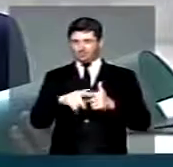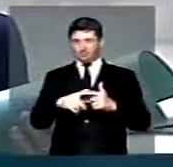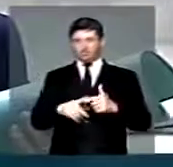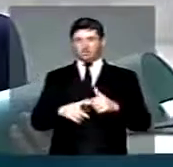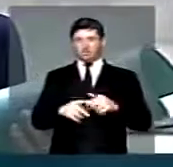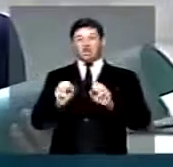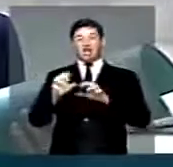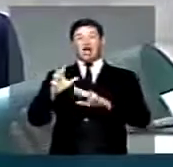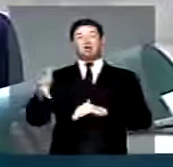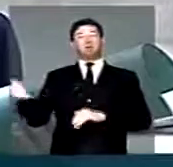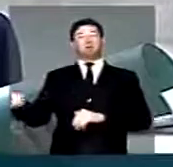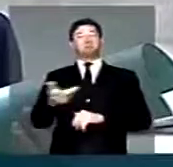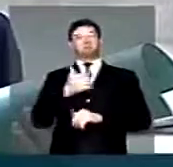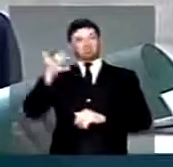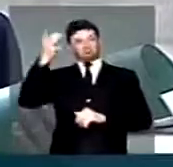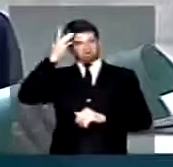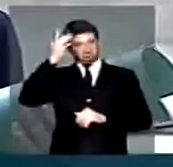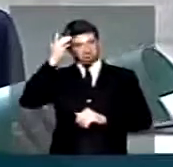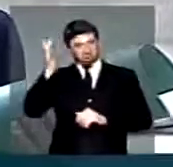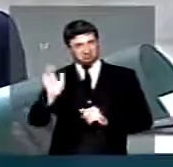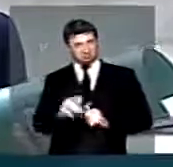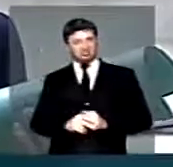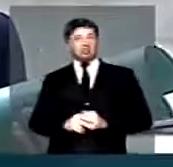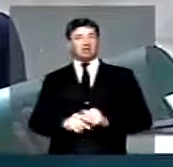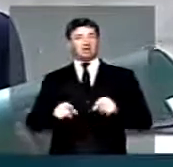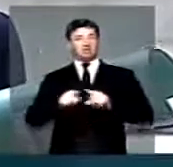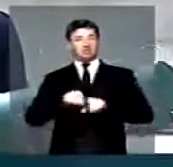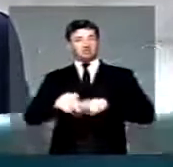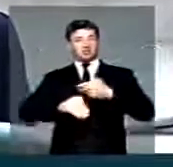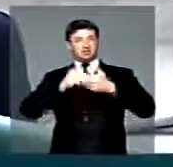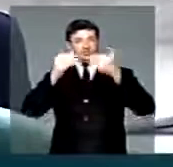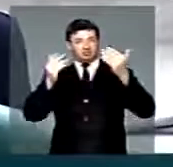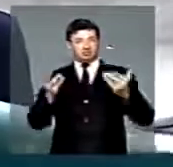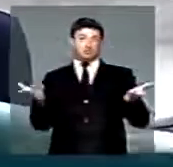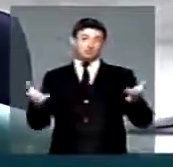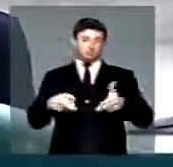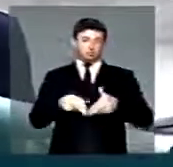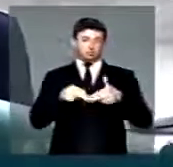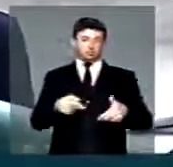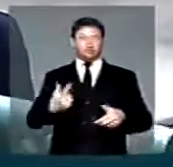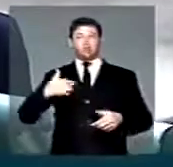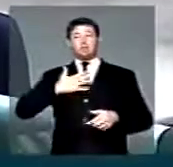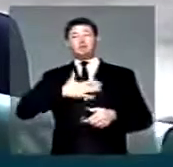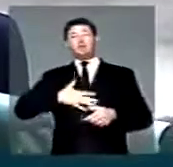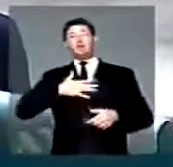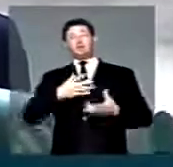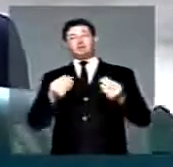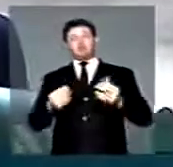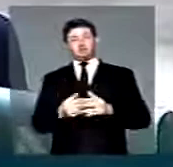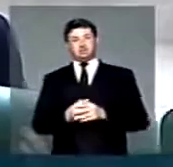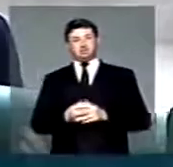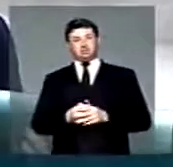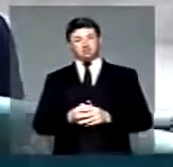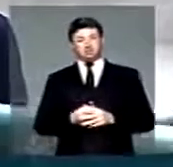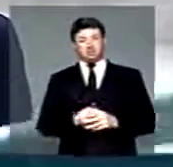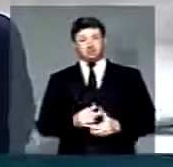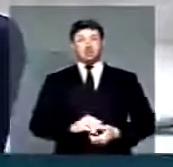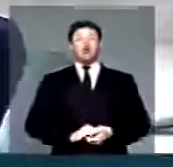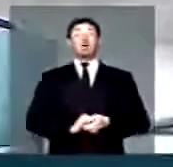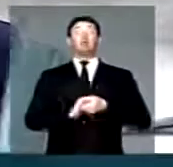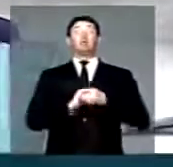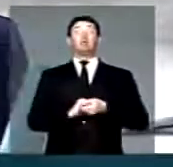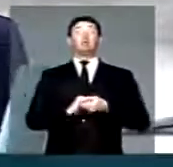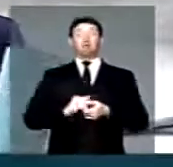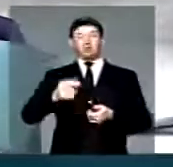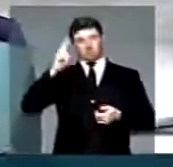uma verdadeira aula de economia e de desenvolvimento. Por isso, foi um prazer enorme de eu estar aqui para cumprimentar Vossa